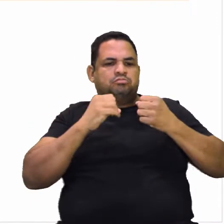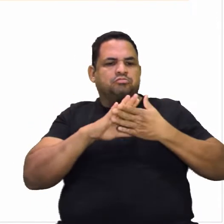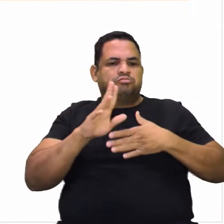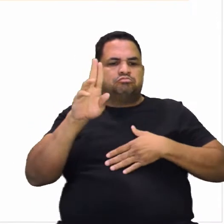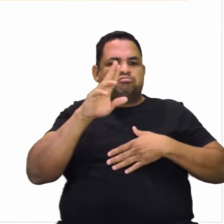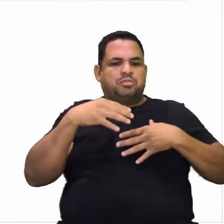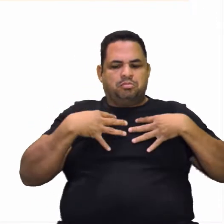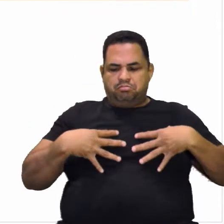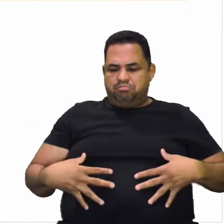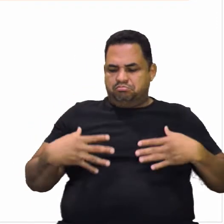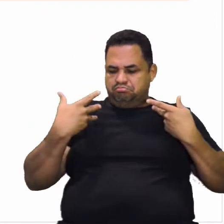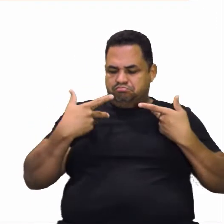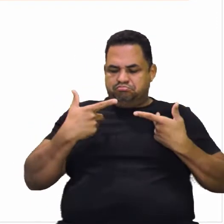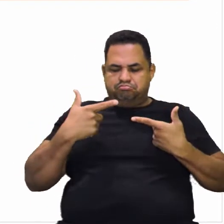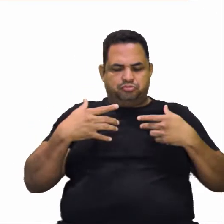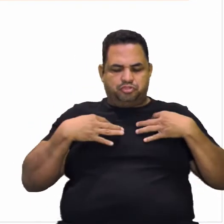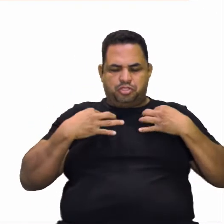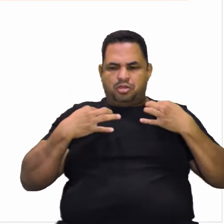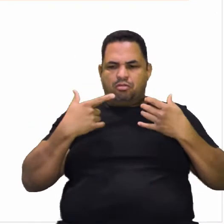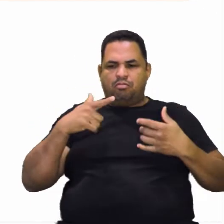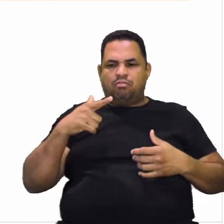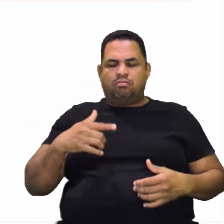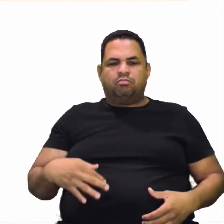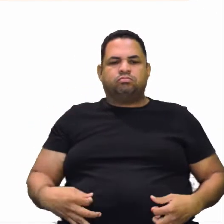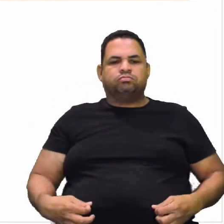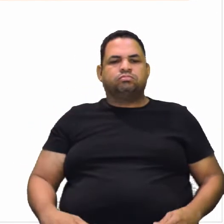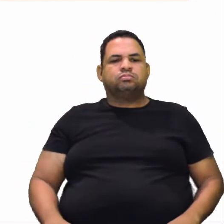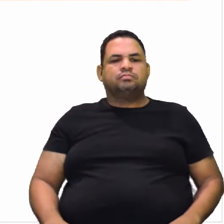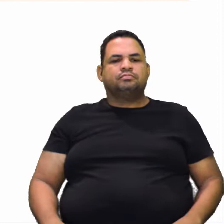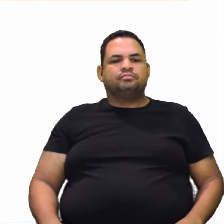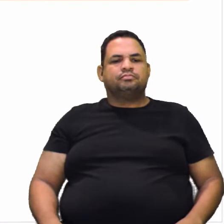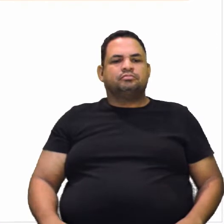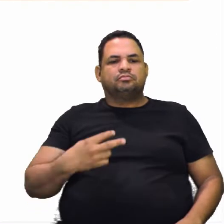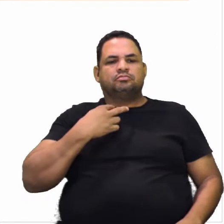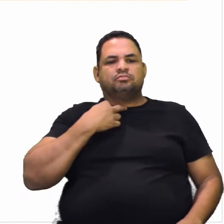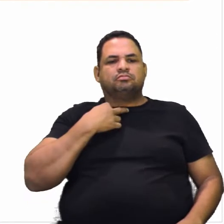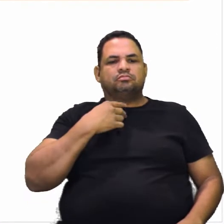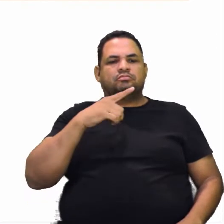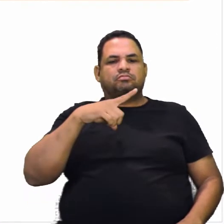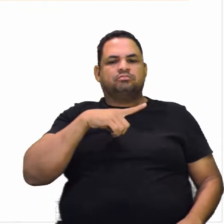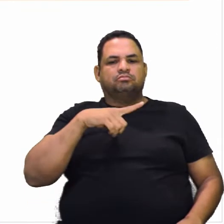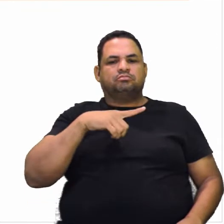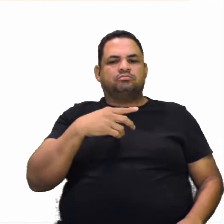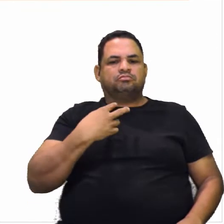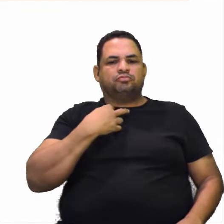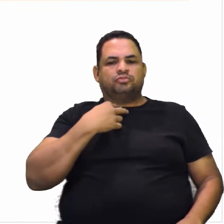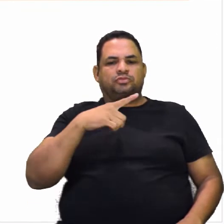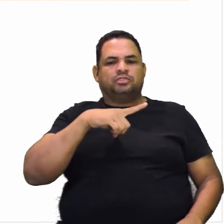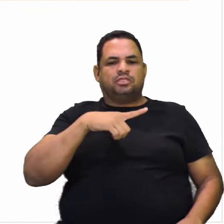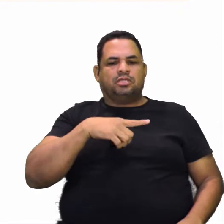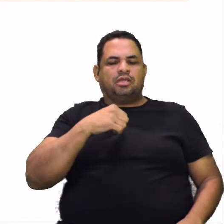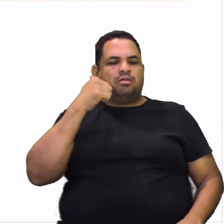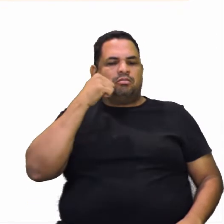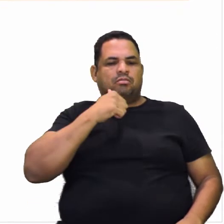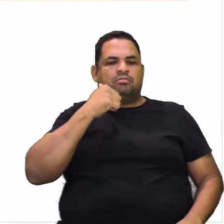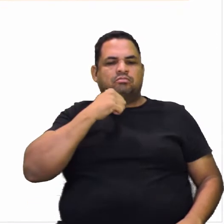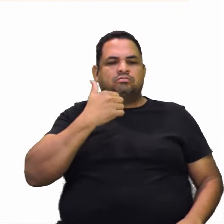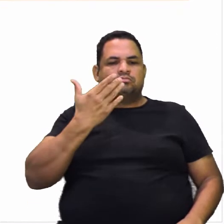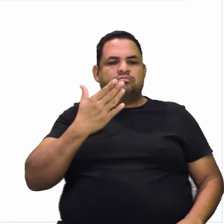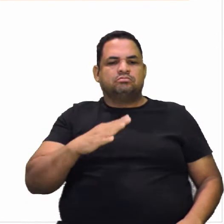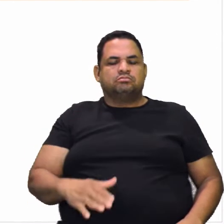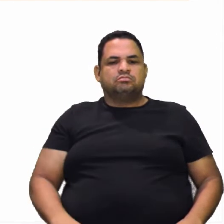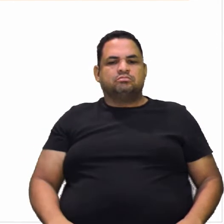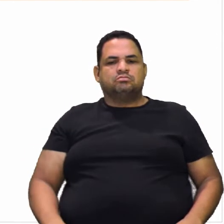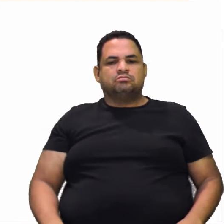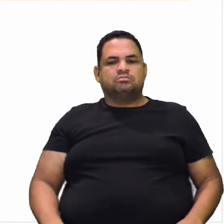e tudo, as competições não podiam ter presença de mulheres nos Jogos Olímpicos, que foi na Grécia Antiga,